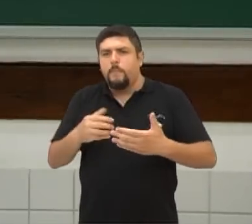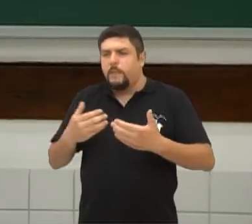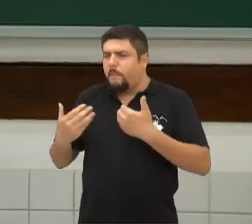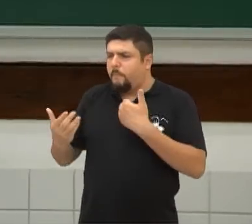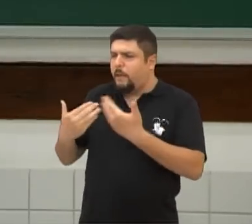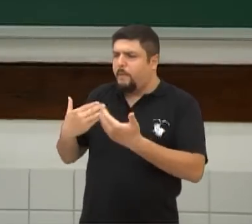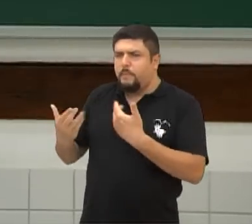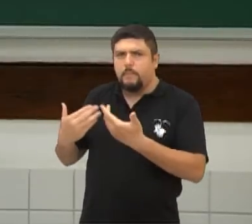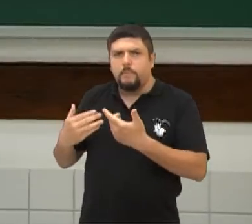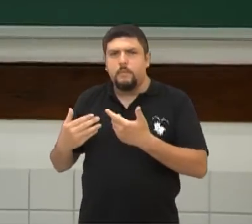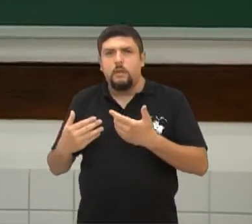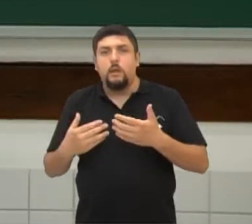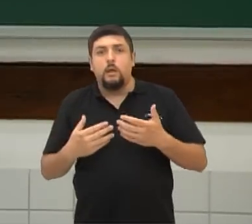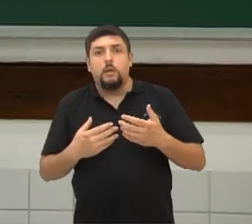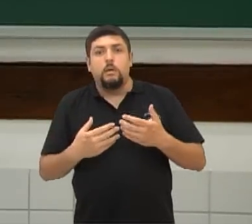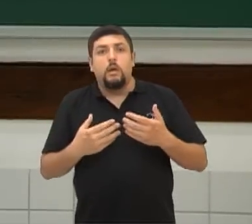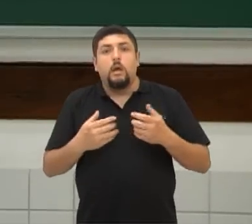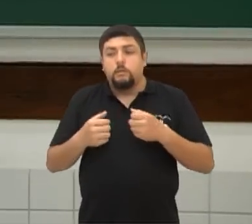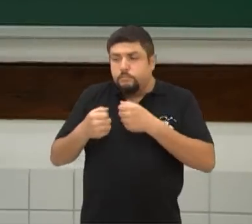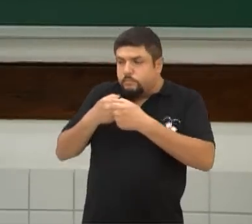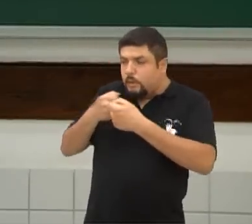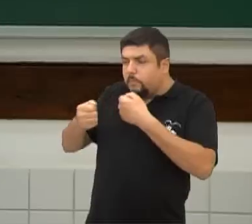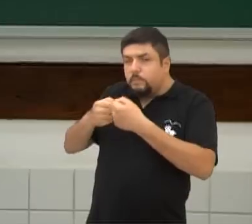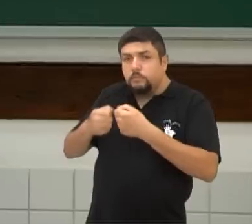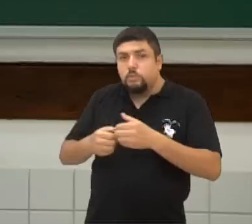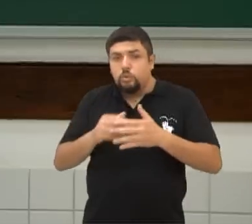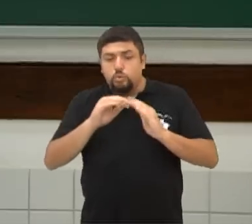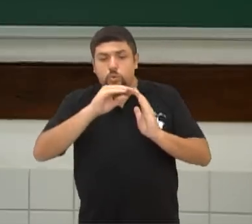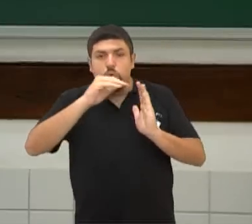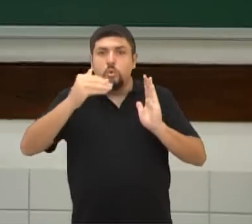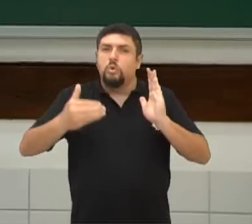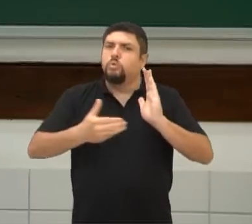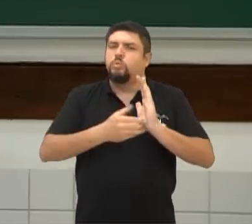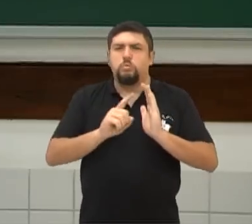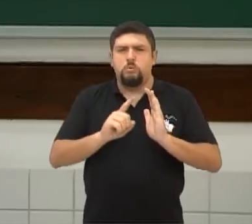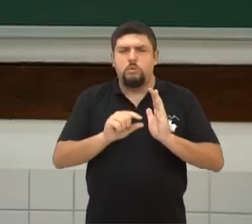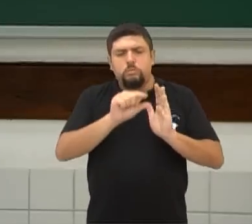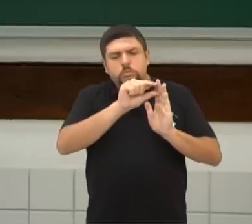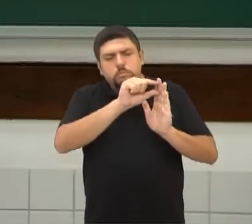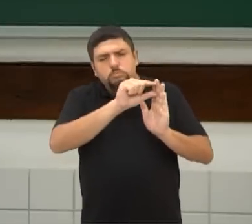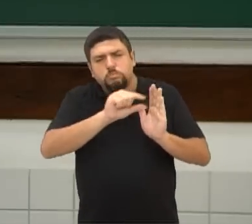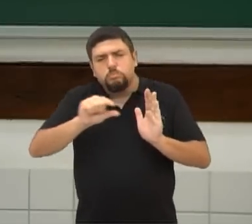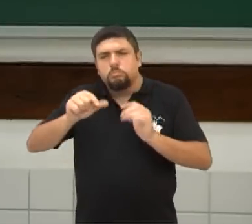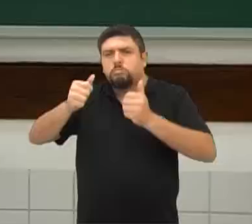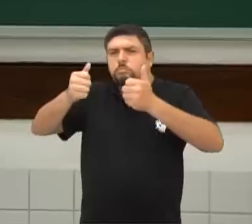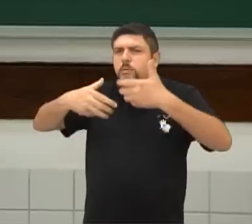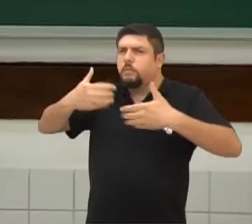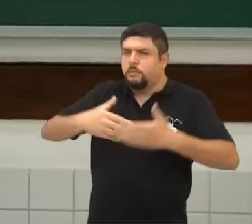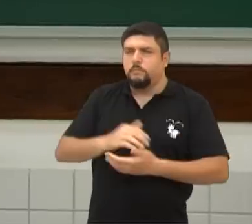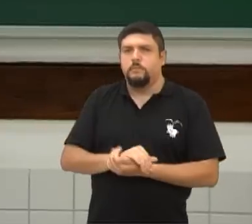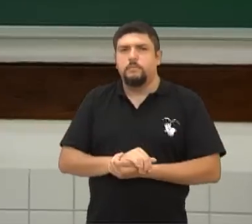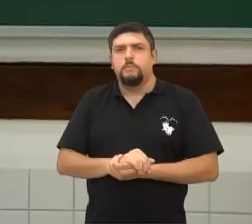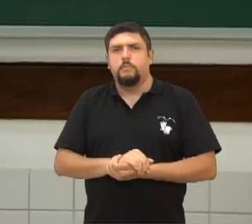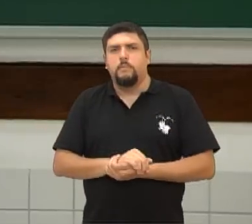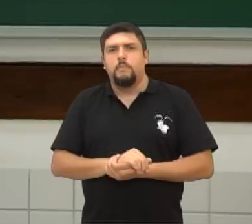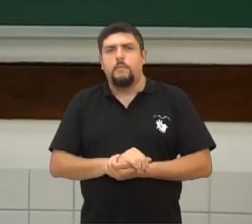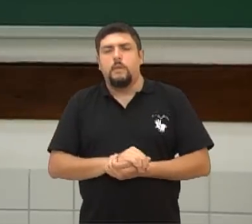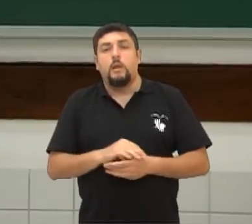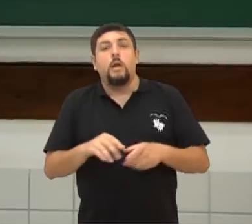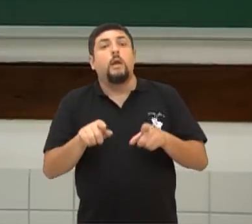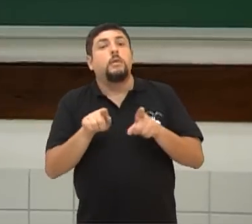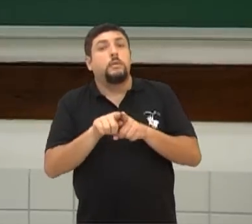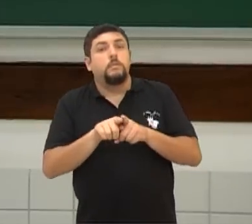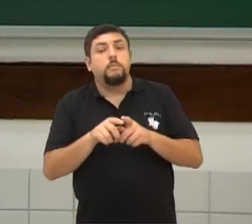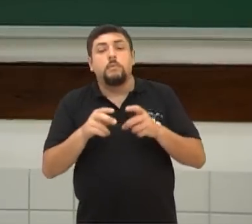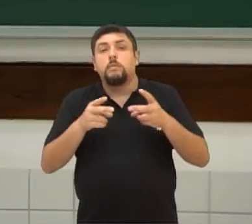que é fragmento? É um trecho, não é uma entrevista inteira, foi um pedaço dessa entrevista. Identificamos o tema